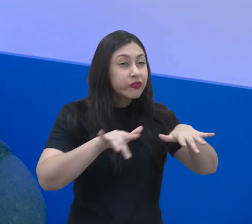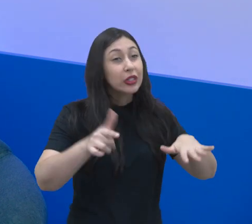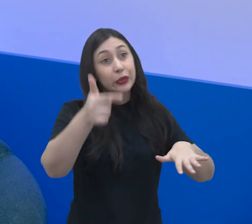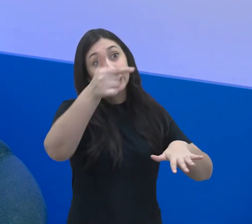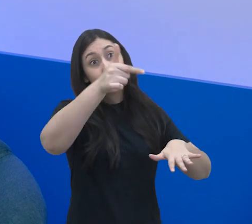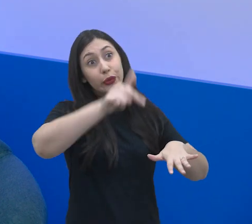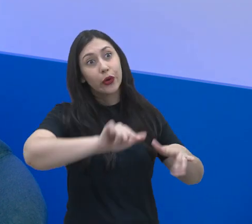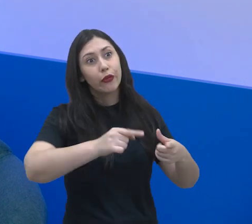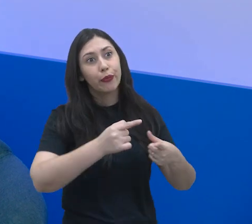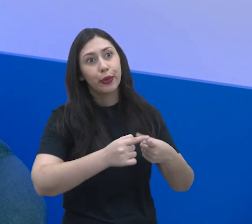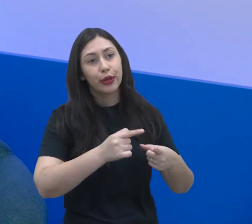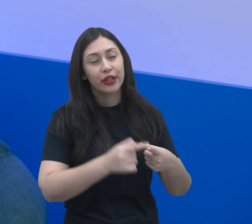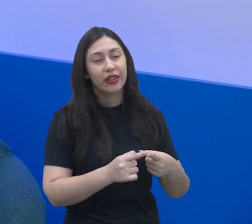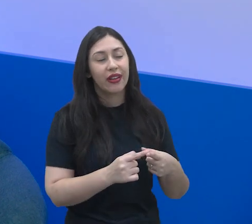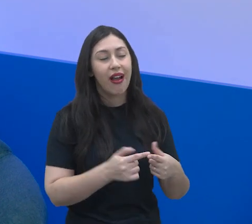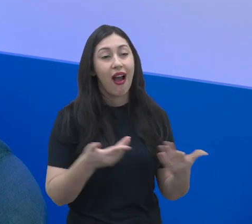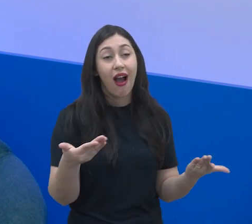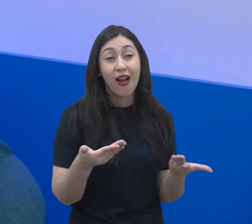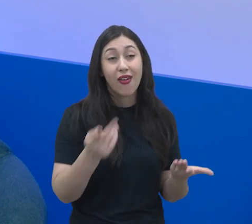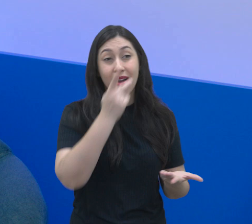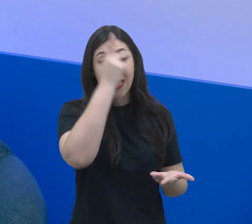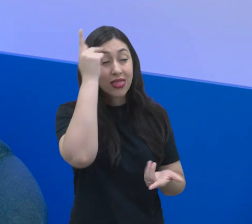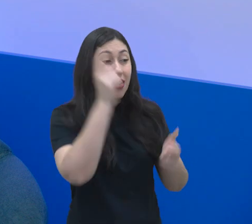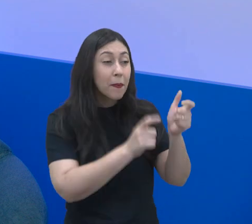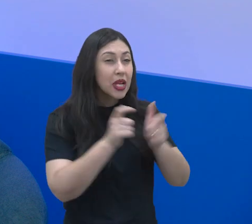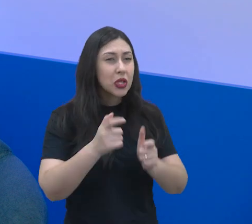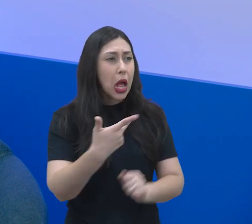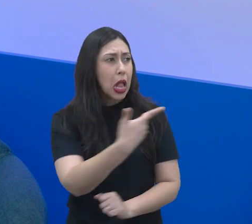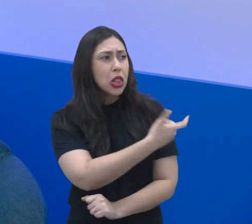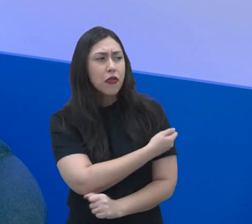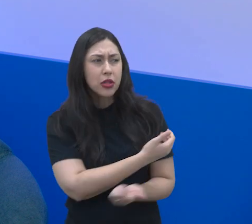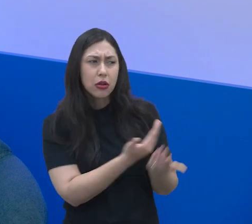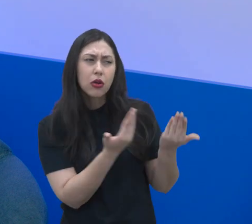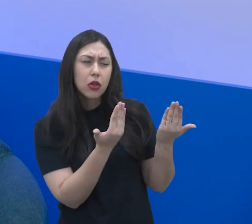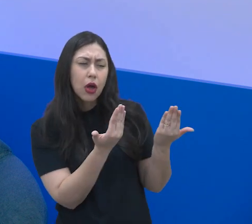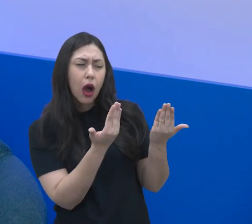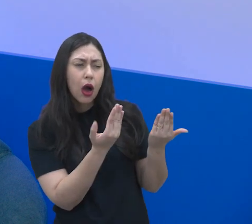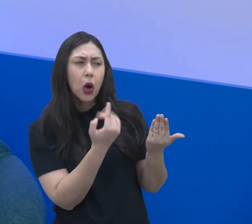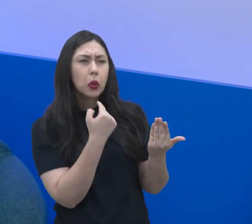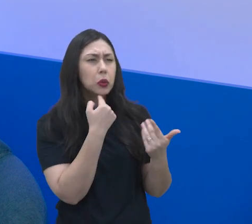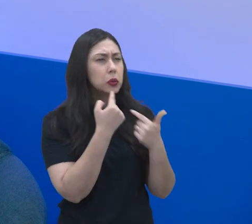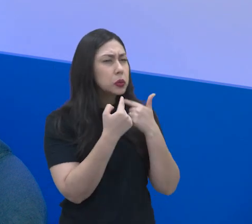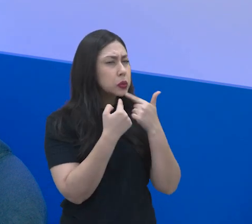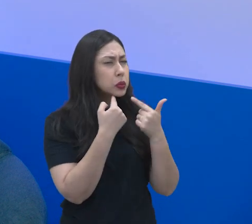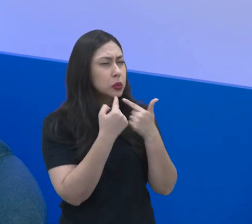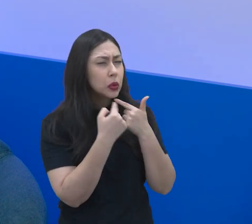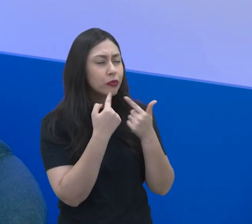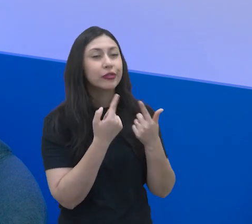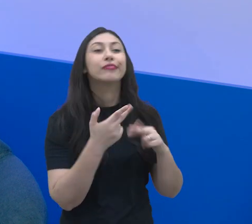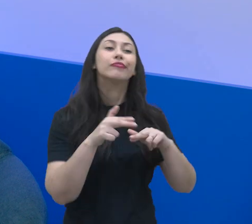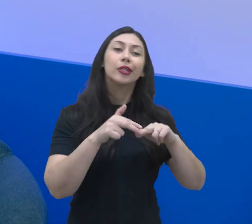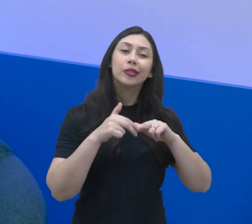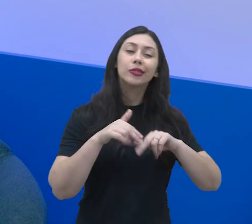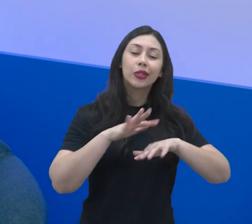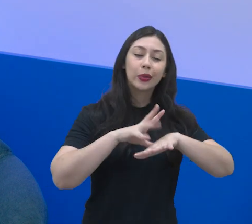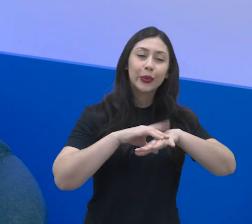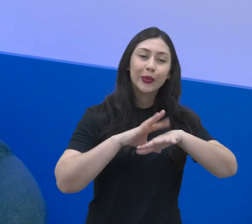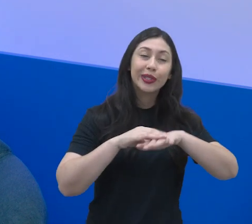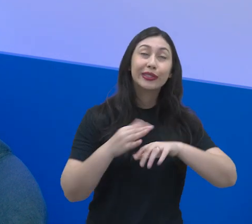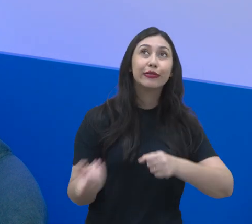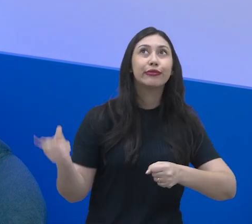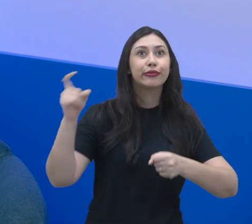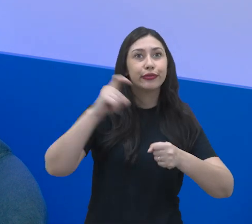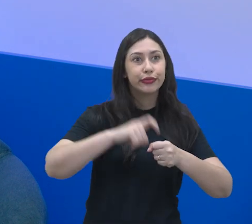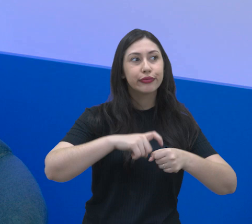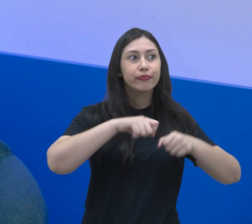Agora veio, depois também da pandemia, veio uma onda aí do pessoal que duvida da vacina. Então, algumas doenças que a gente já não via mais, a gente está